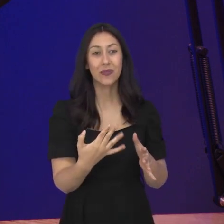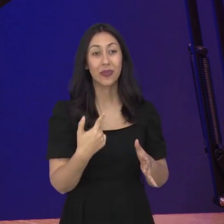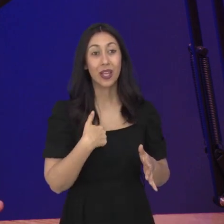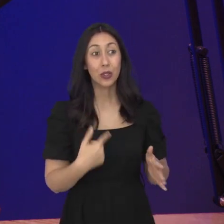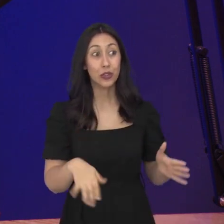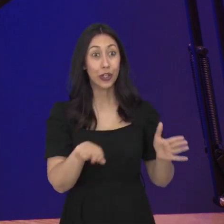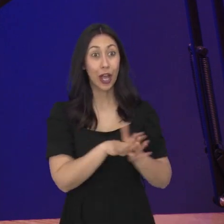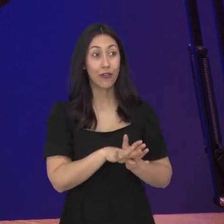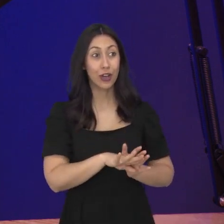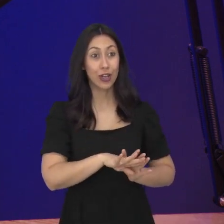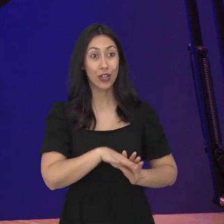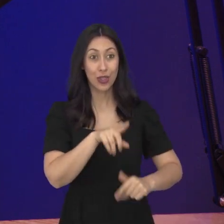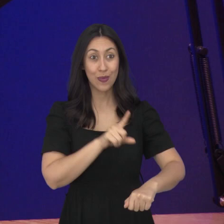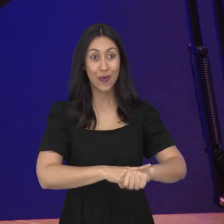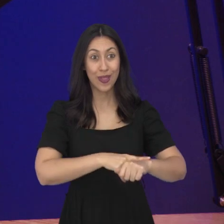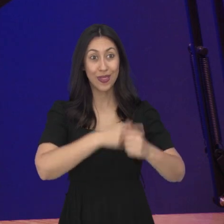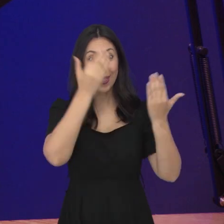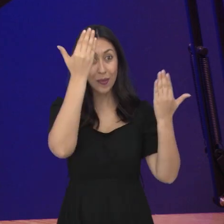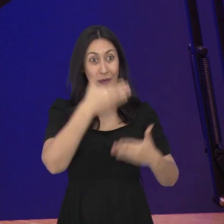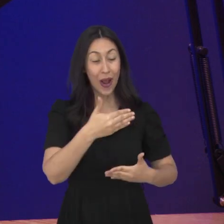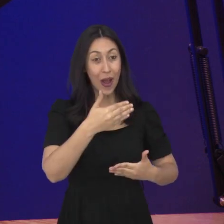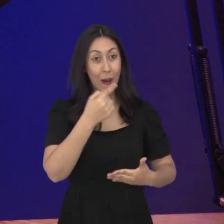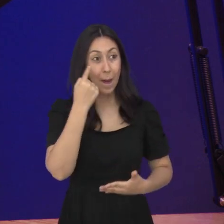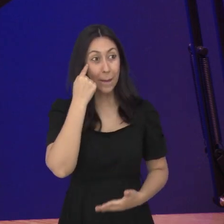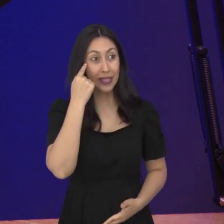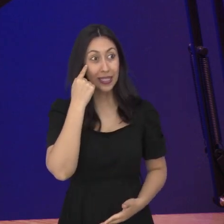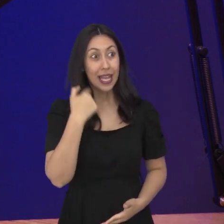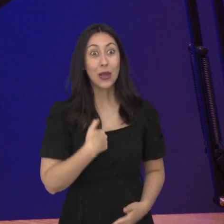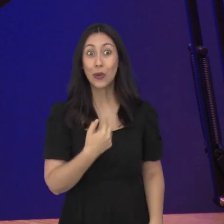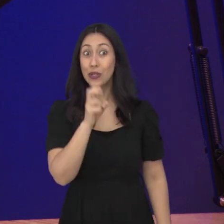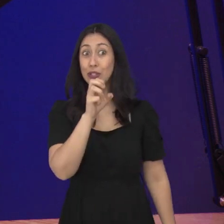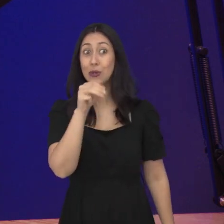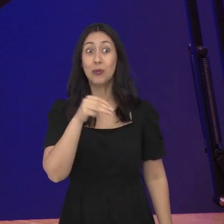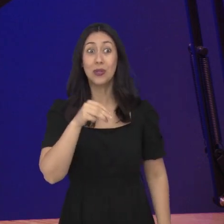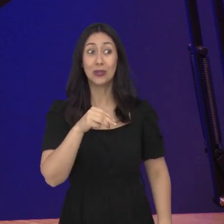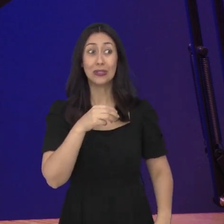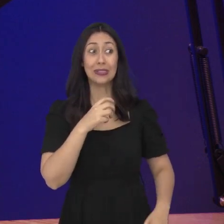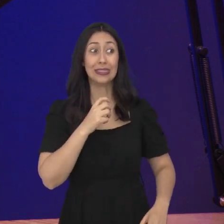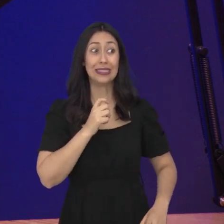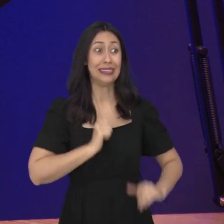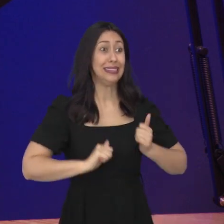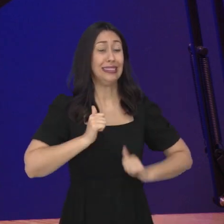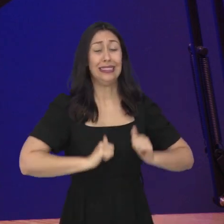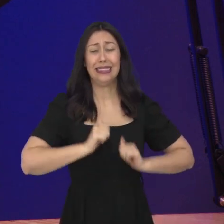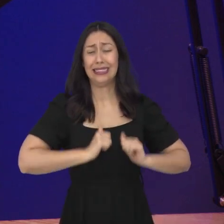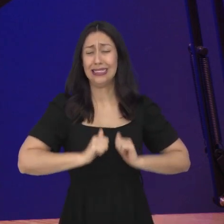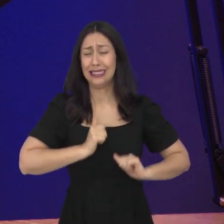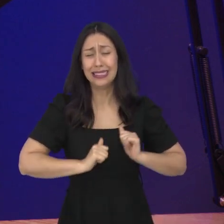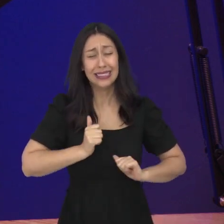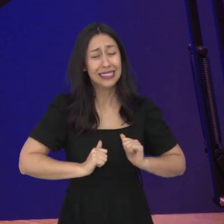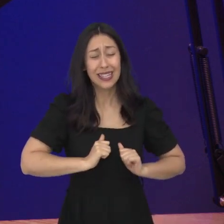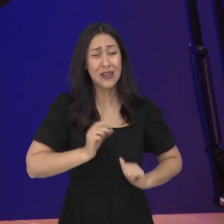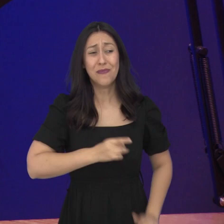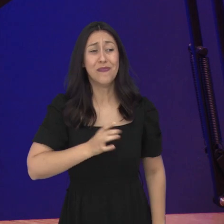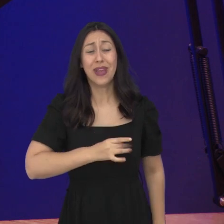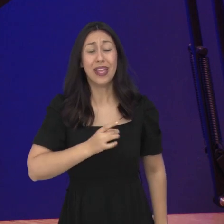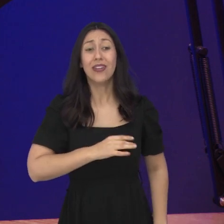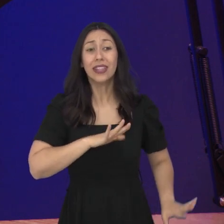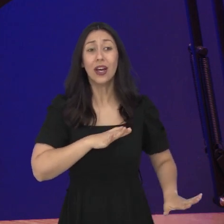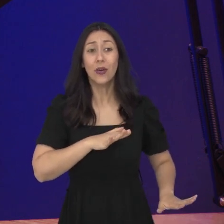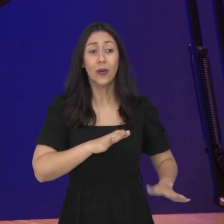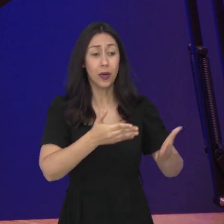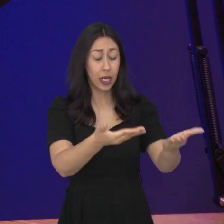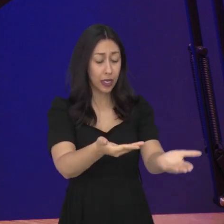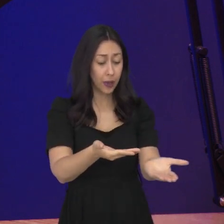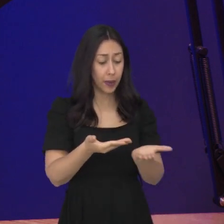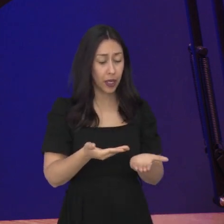eu já chegava no vestibular sabendo que eu ia ter uns 5 minutos de pânico, e daí então eu esperava, eu pegava a prova, esperava aqueles